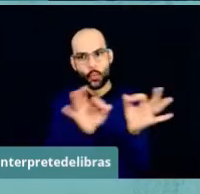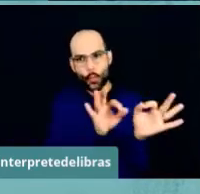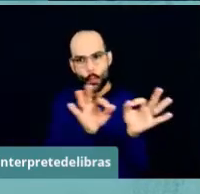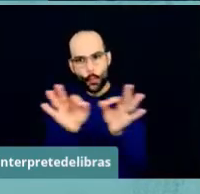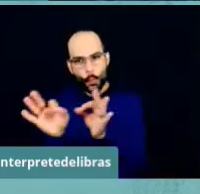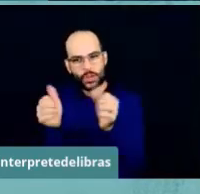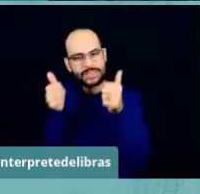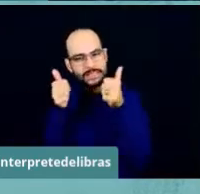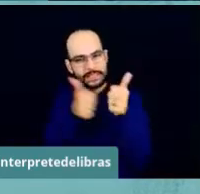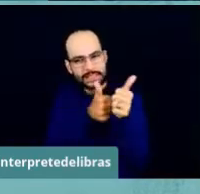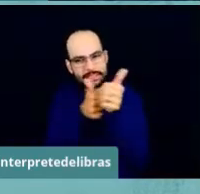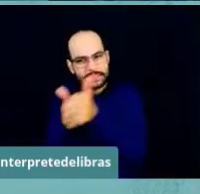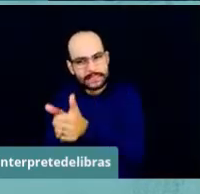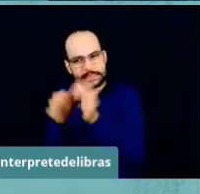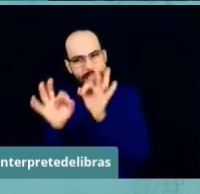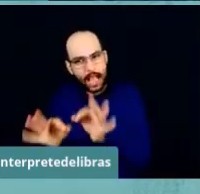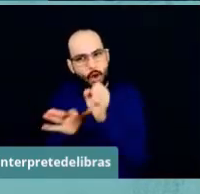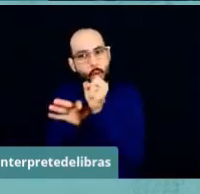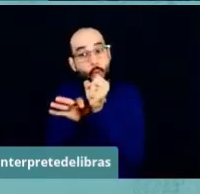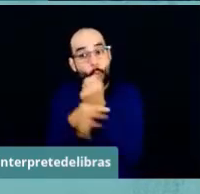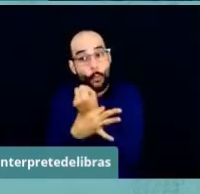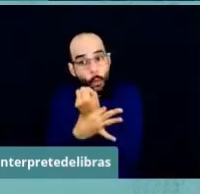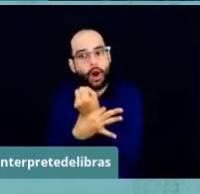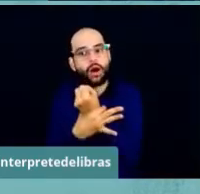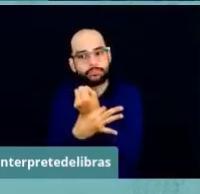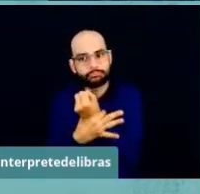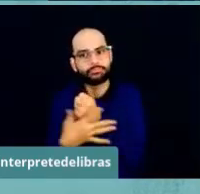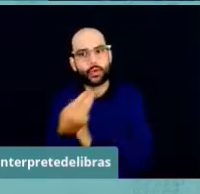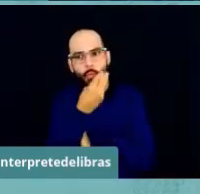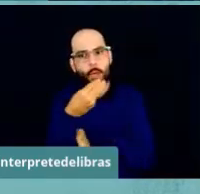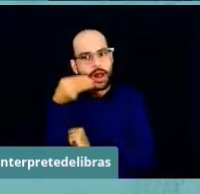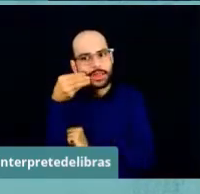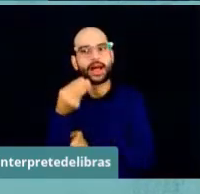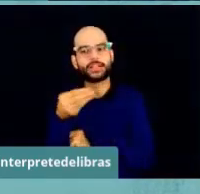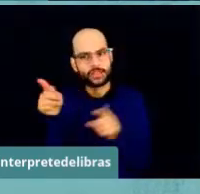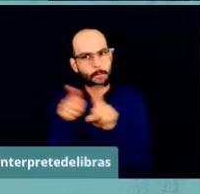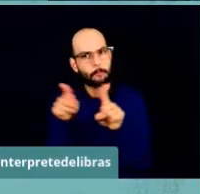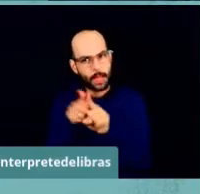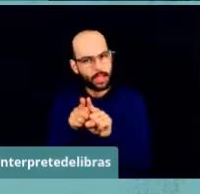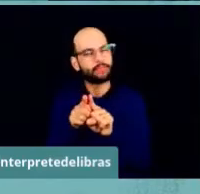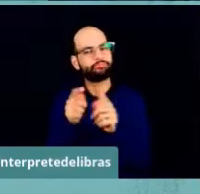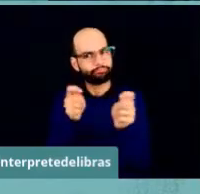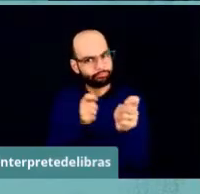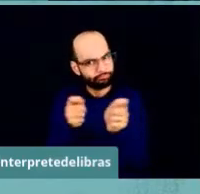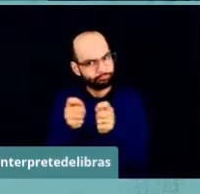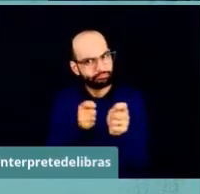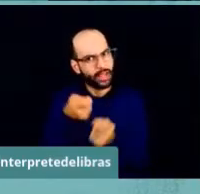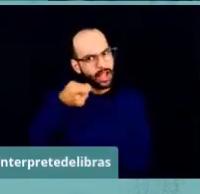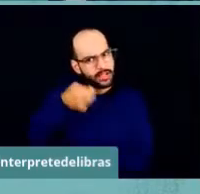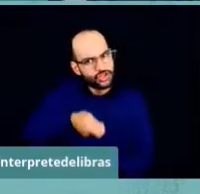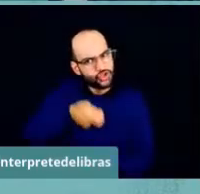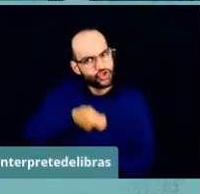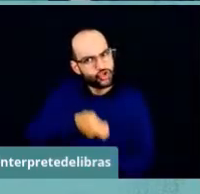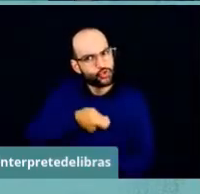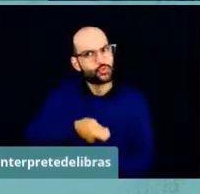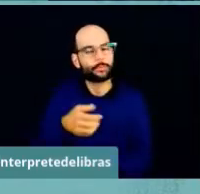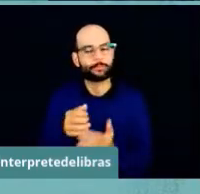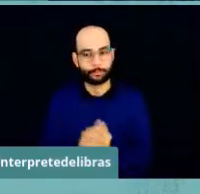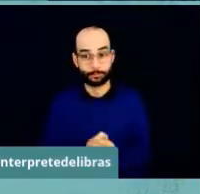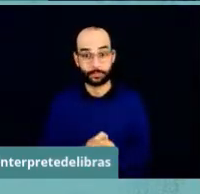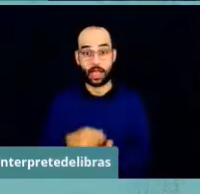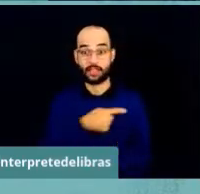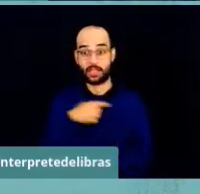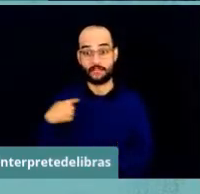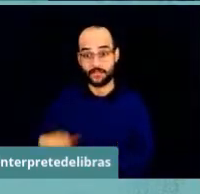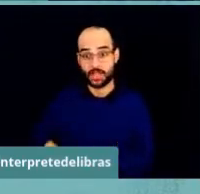muito rígidos. Então, quando foi para a aprovação da Coronavac, para ser liberado o IFA lá da China, foi